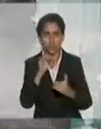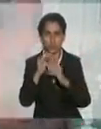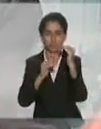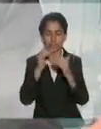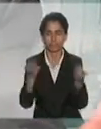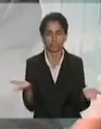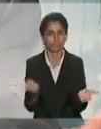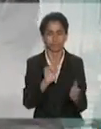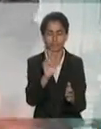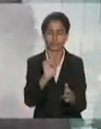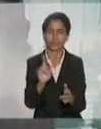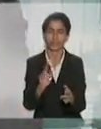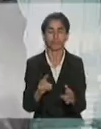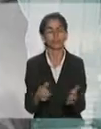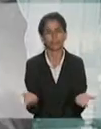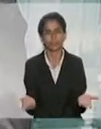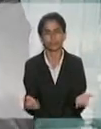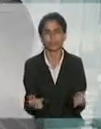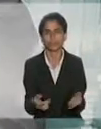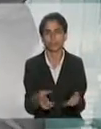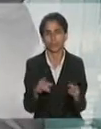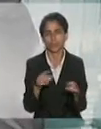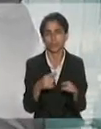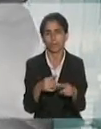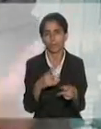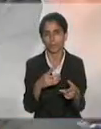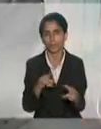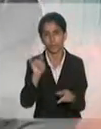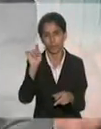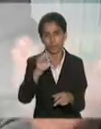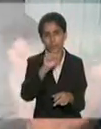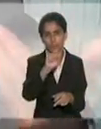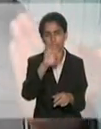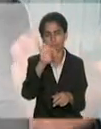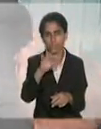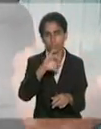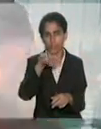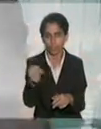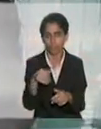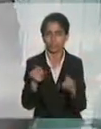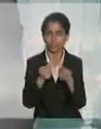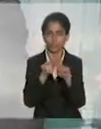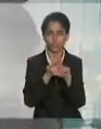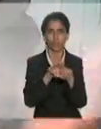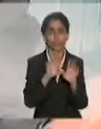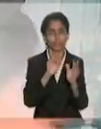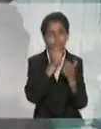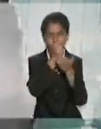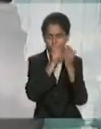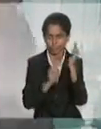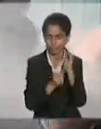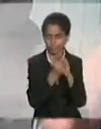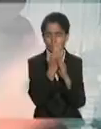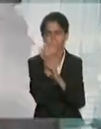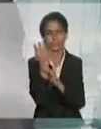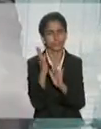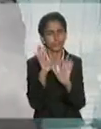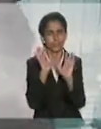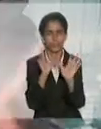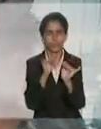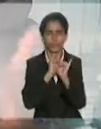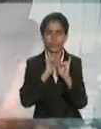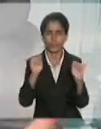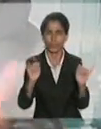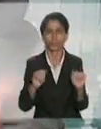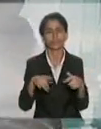sido predatória. E quem diz isso não sou só eu, é o Supremo Tribunal Federal, que já por diversas vezes se manifestou